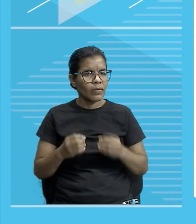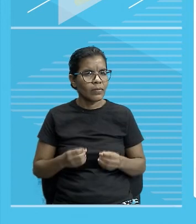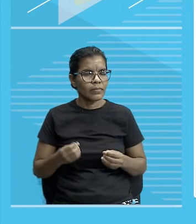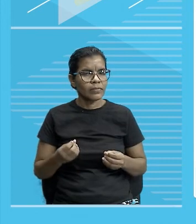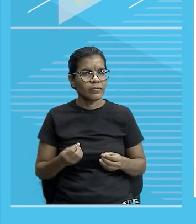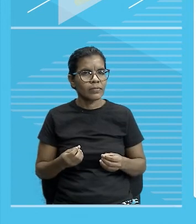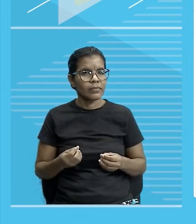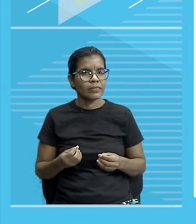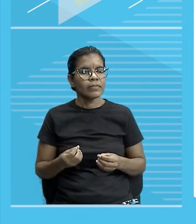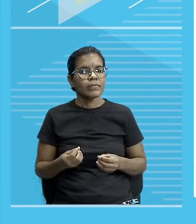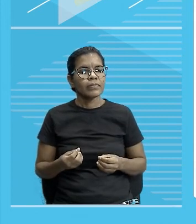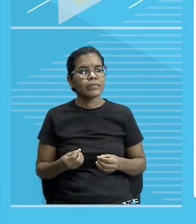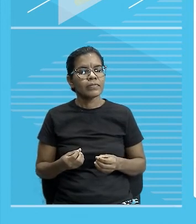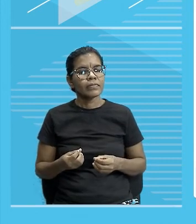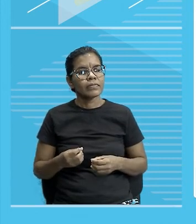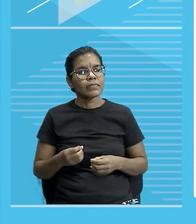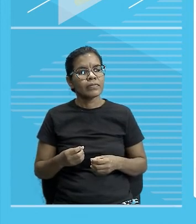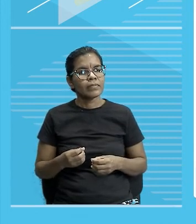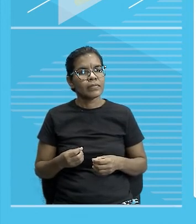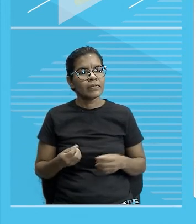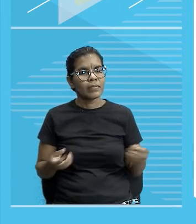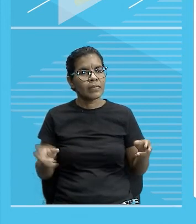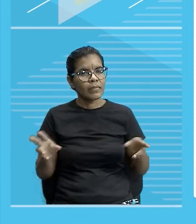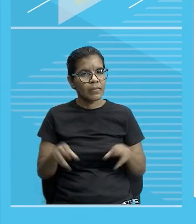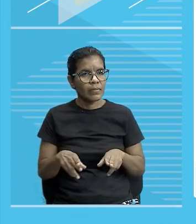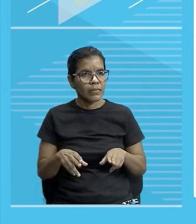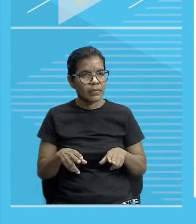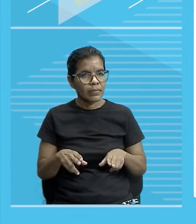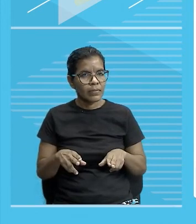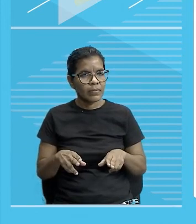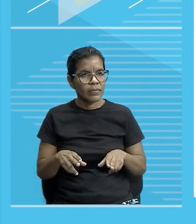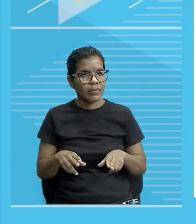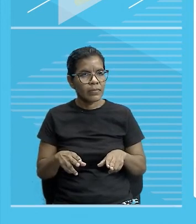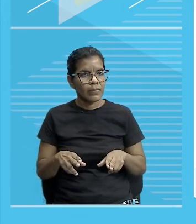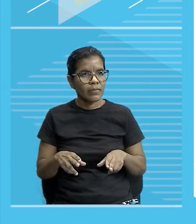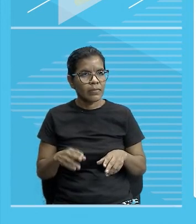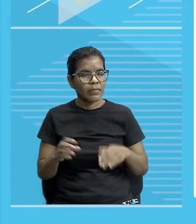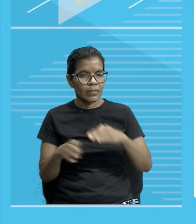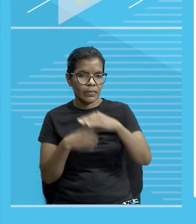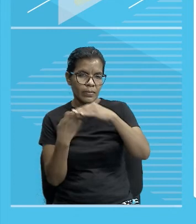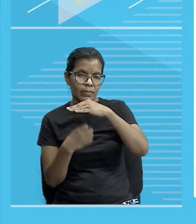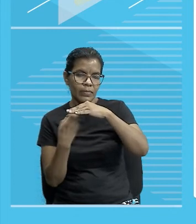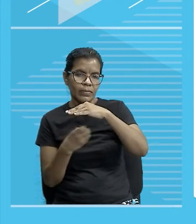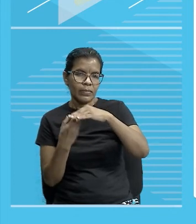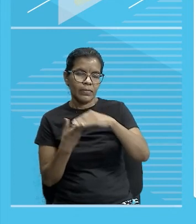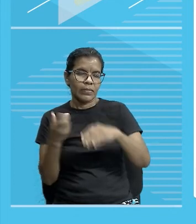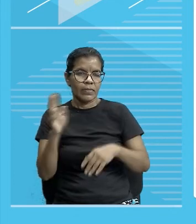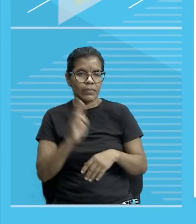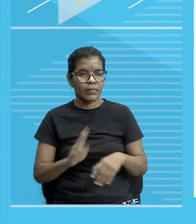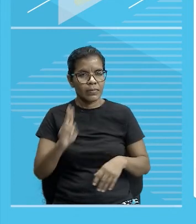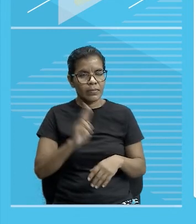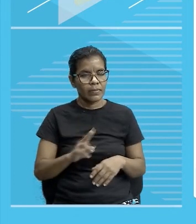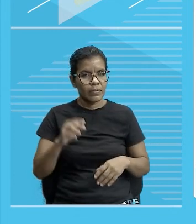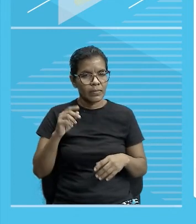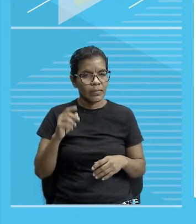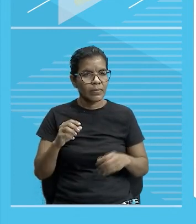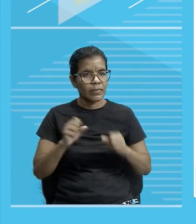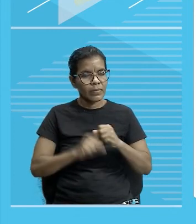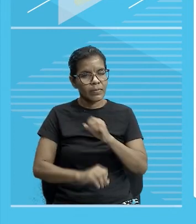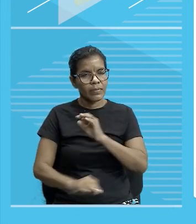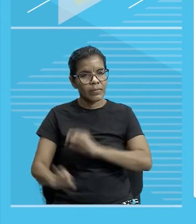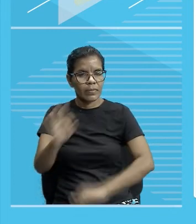algum recurso é a mesma coisa Lindinalva aqui da empresa que eu tô utilizando aqui para você plano operacional